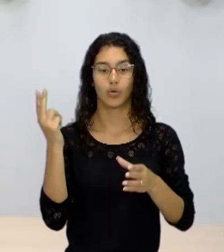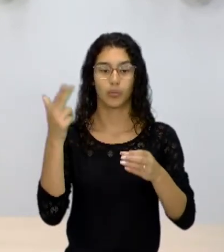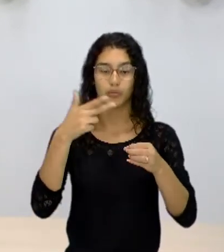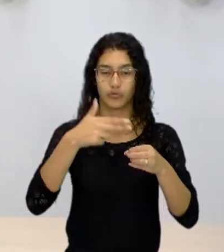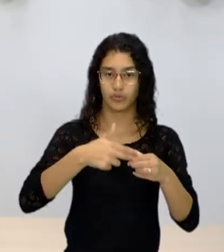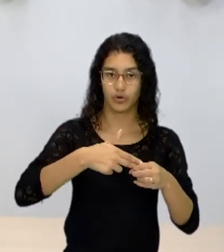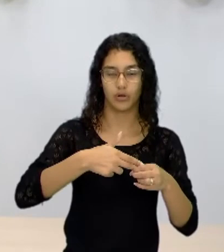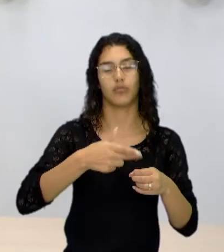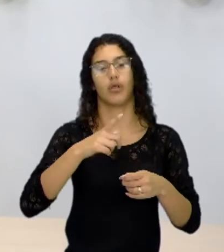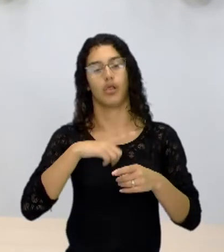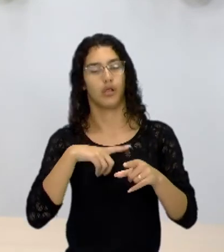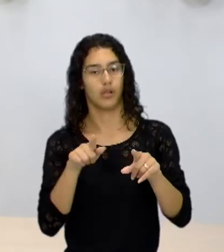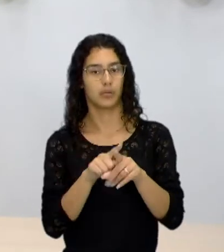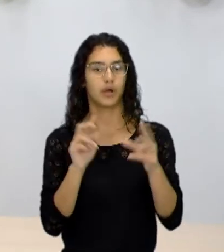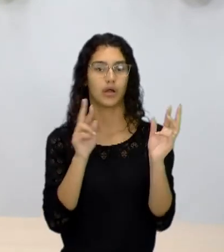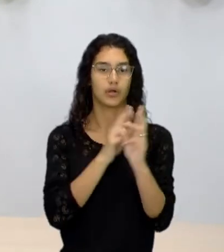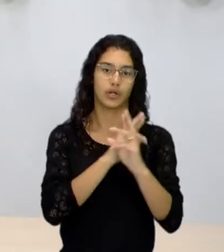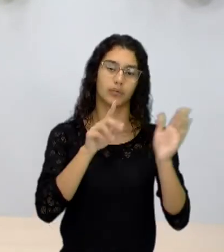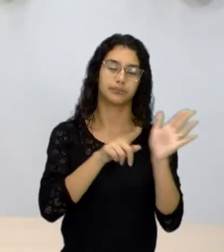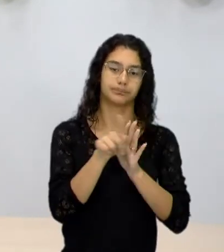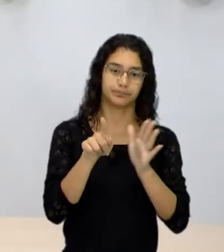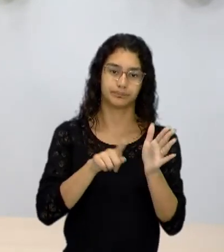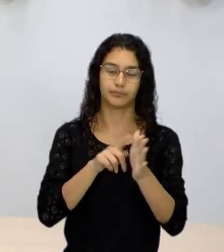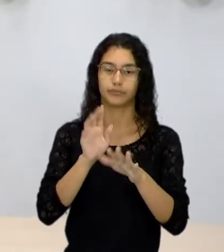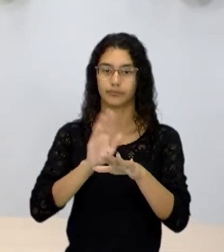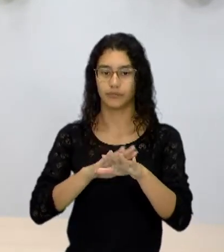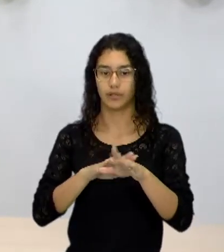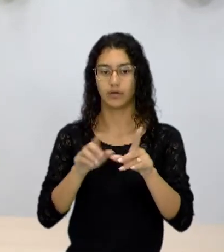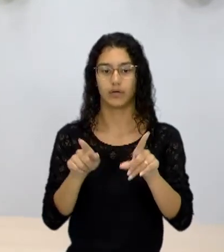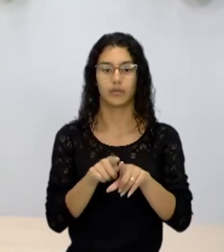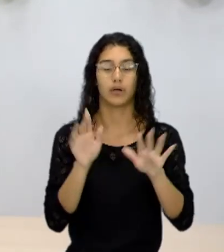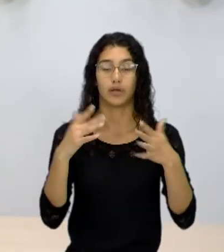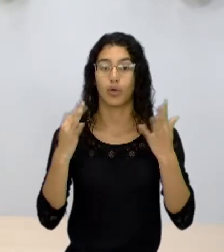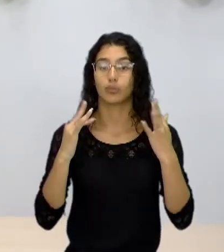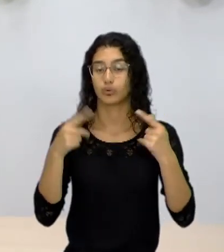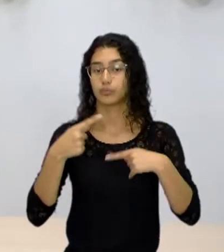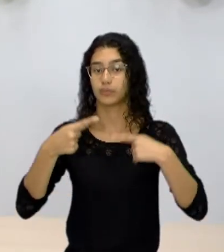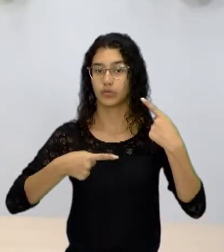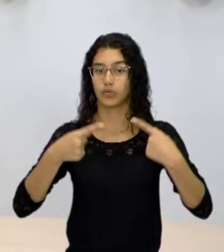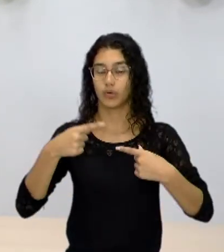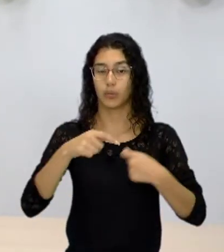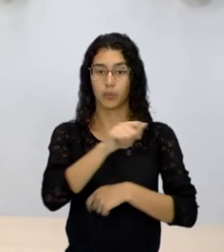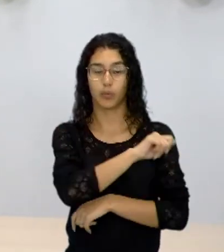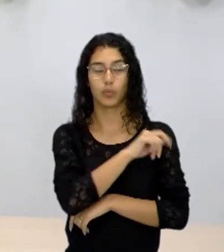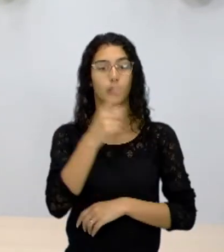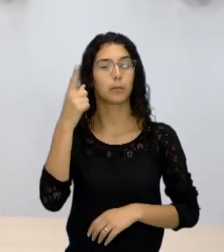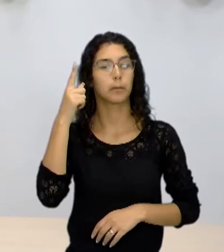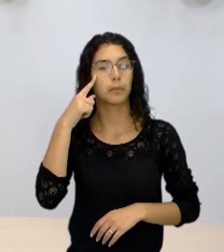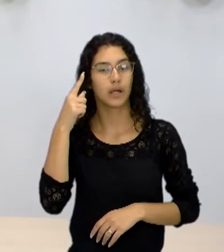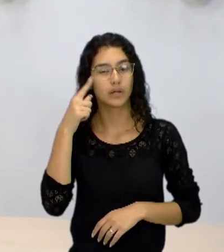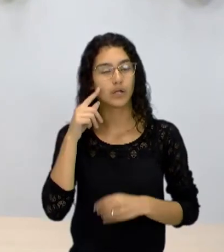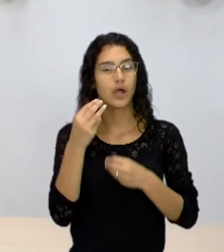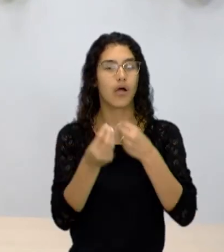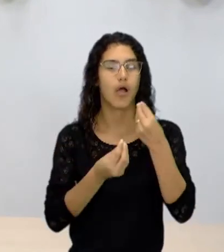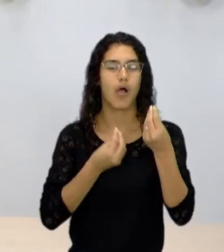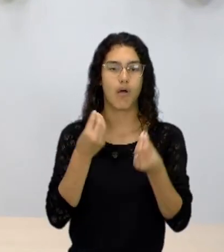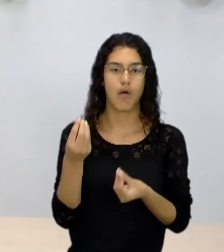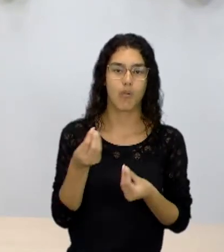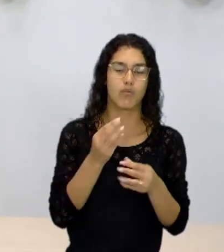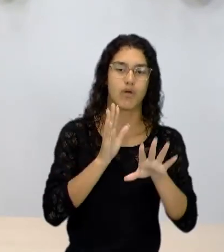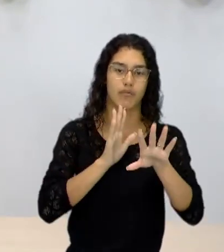do petróleo, que aí tem a ver com essas questões que estão sendo tratadas. Então, toda uma discussão para o estudante pensar como é